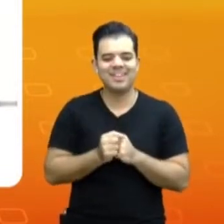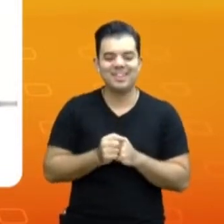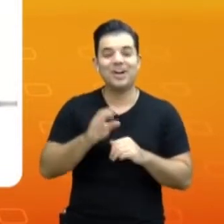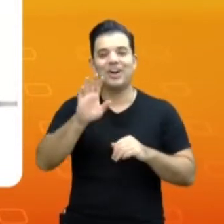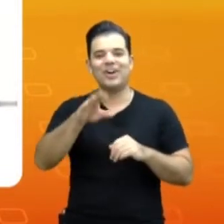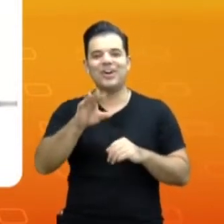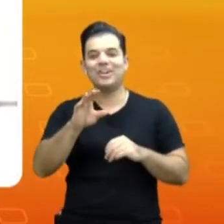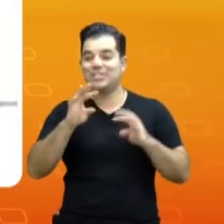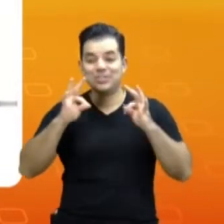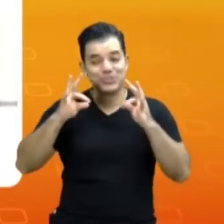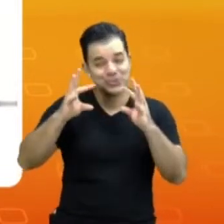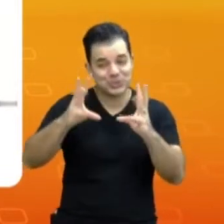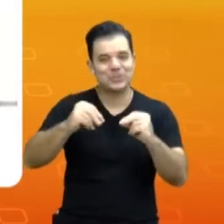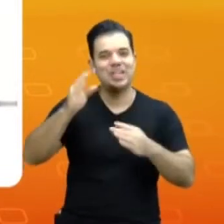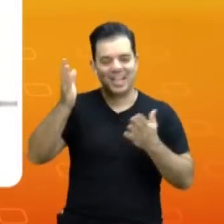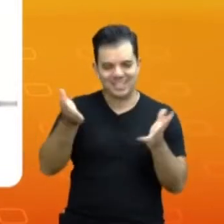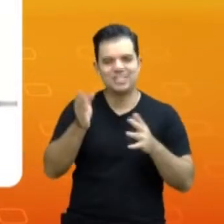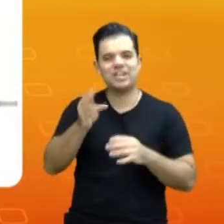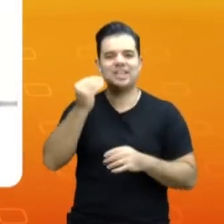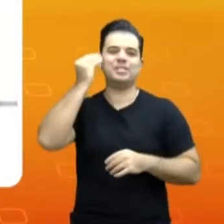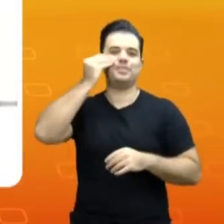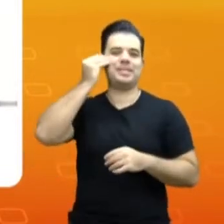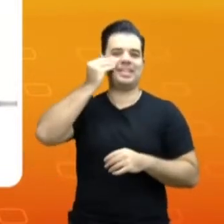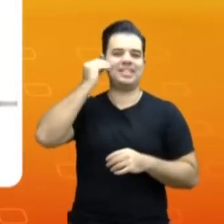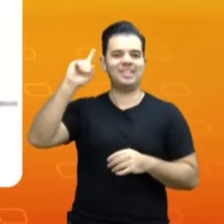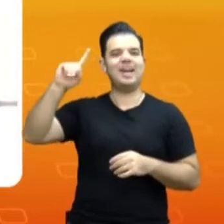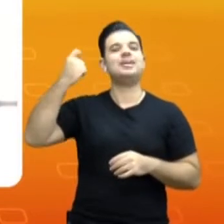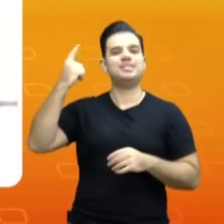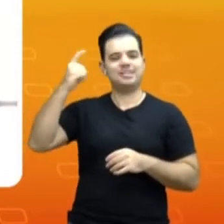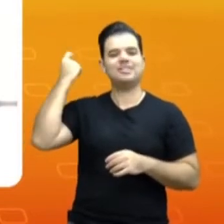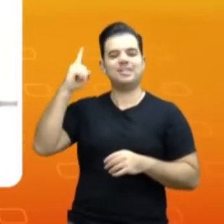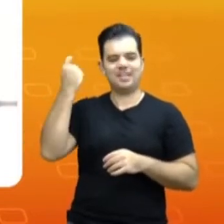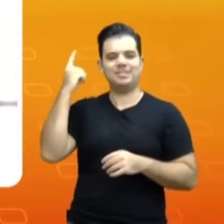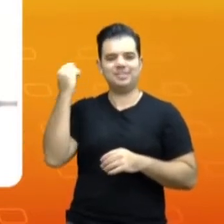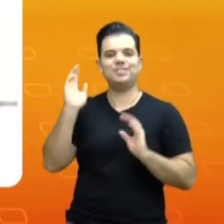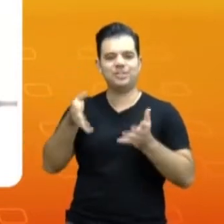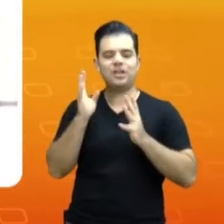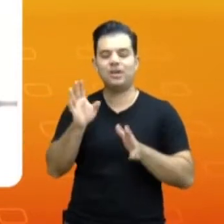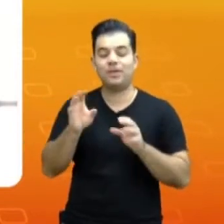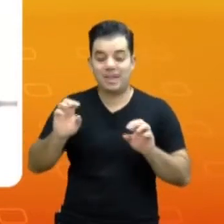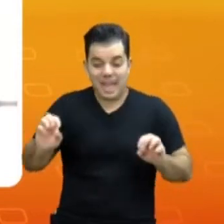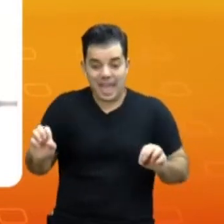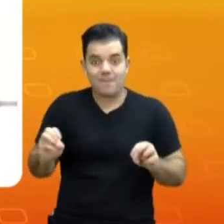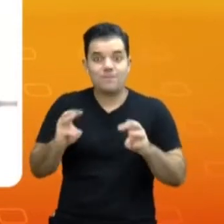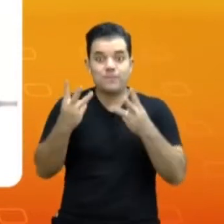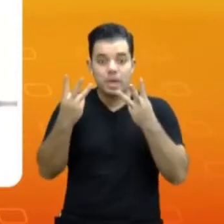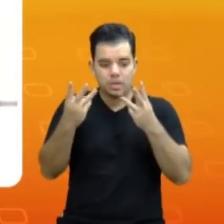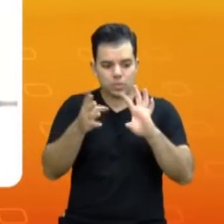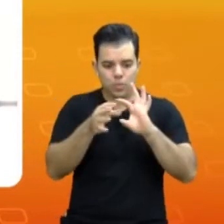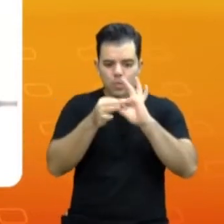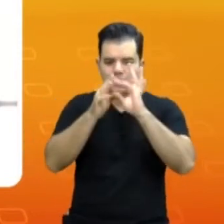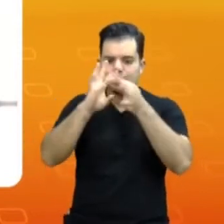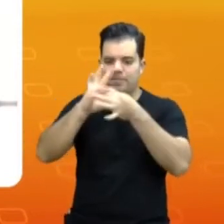aqui já tiveram experiências antes, né? Então, para um evento como a